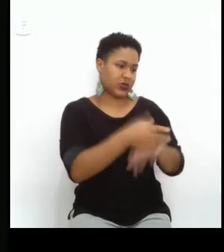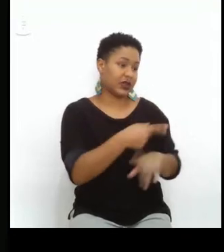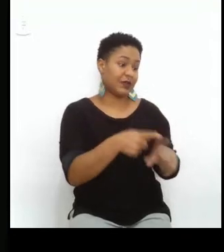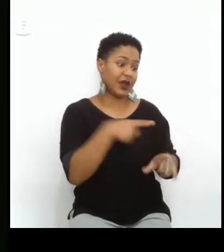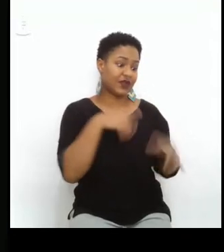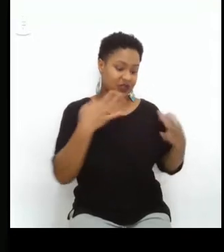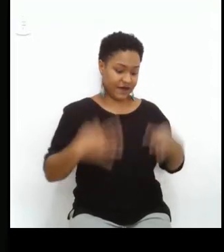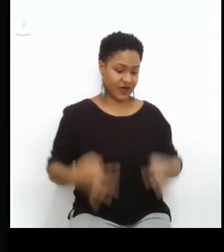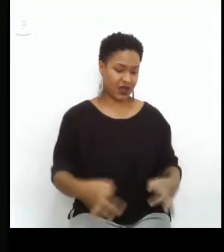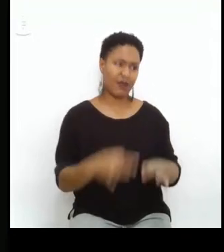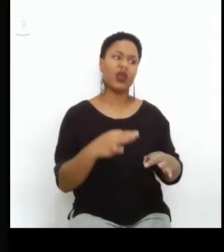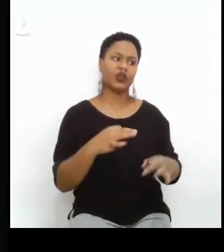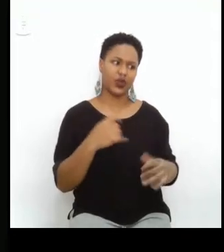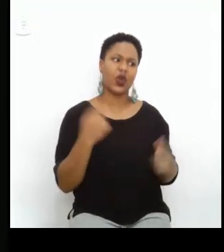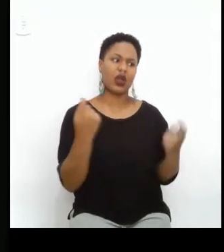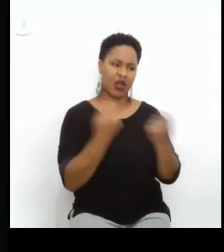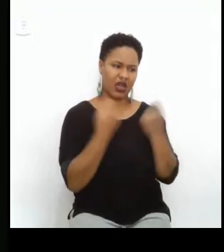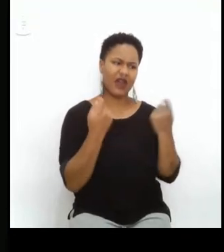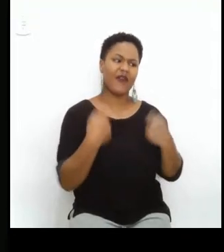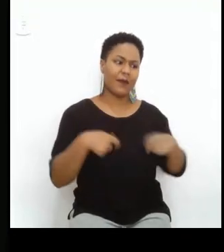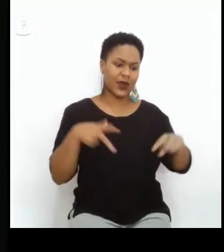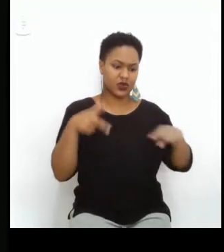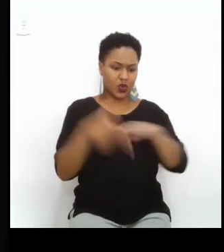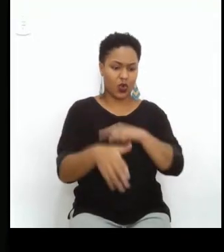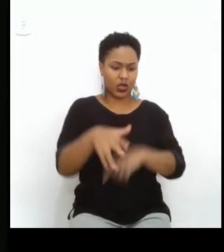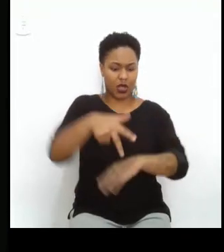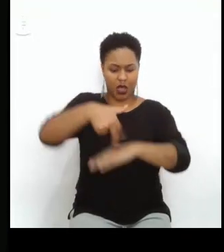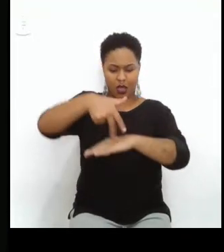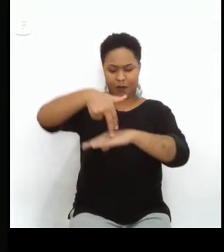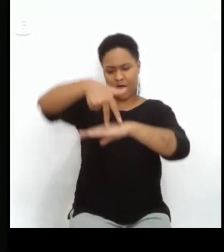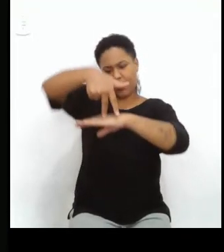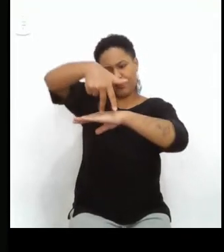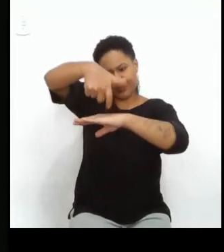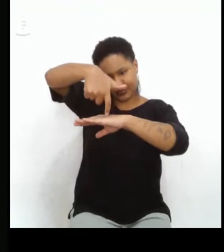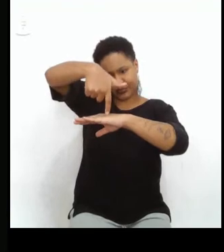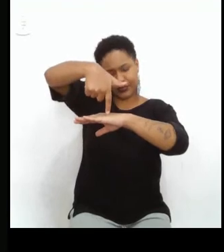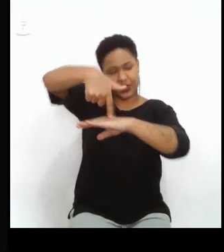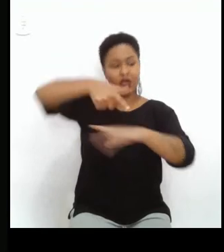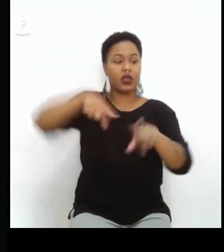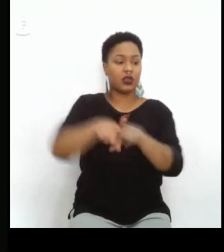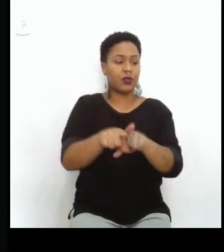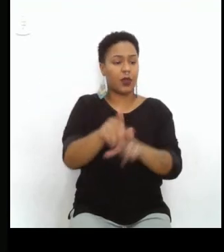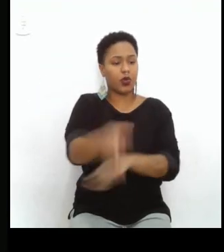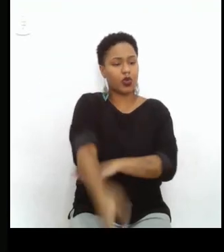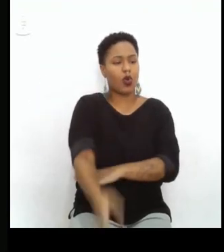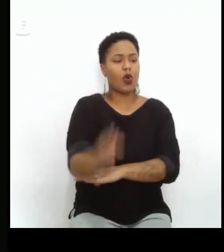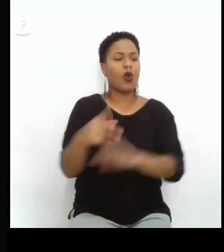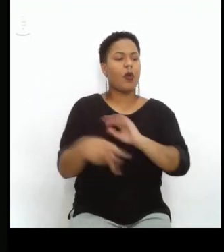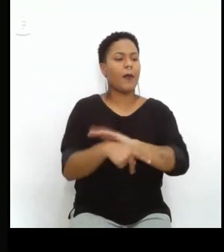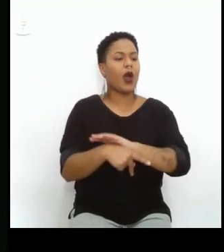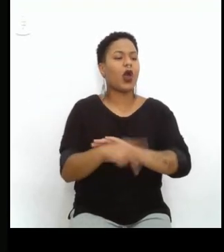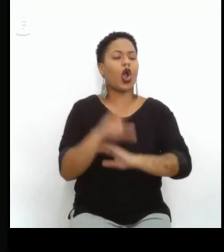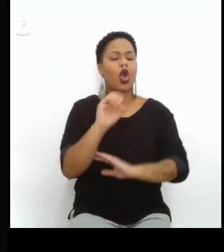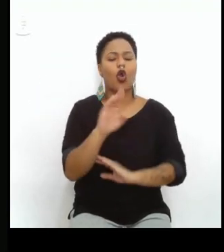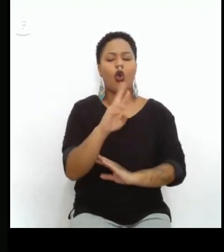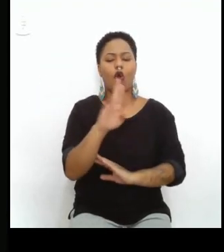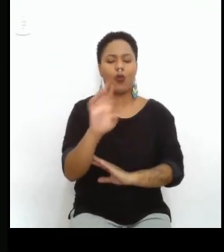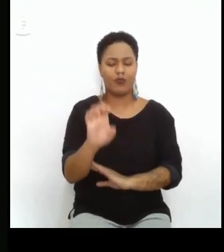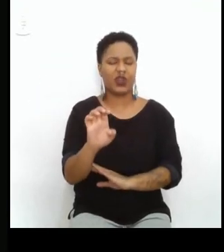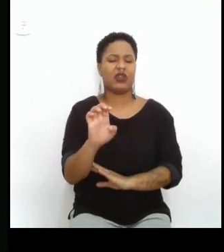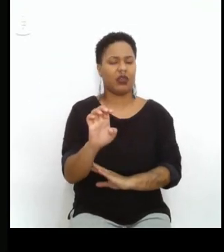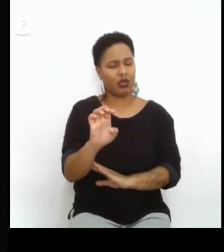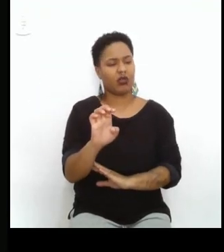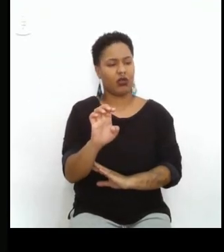muito graves tivemos que amputar sua perna direita e colocamos uma prótese mecânica de pobre também tivemos que anexar uma